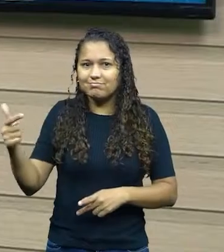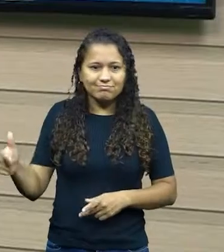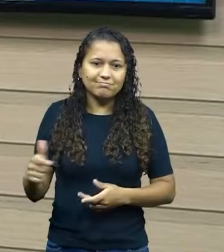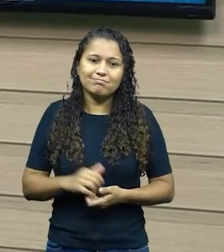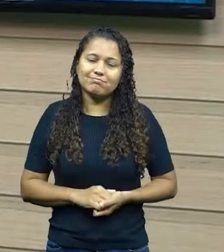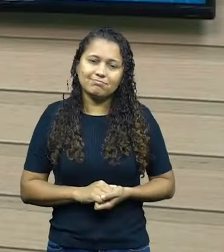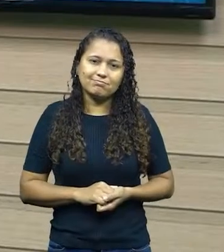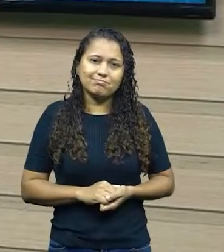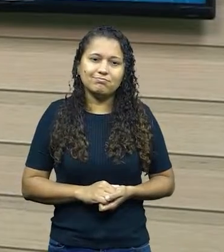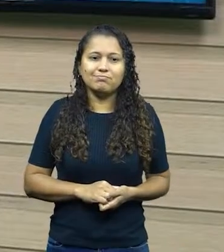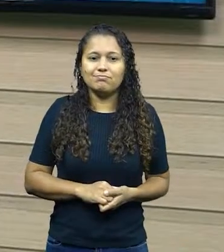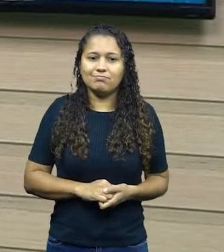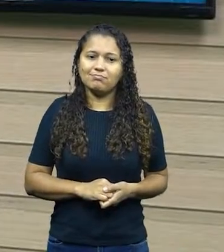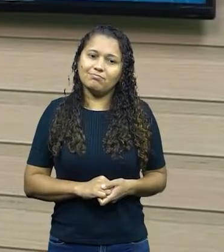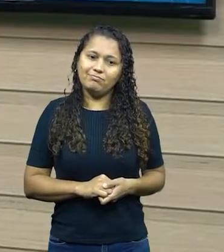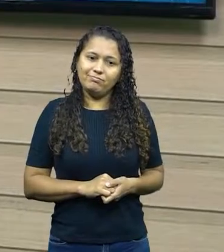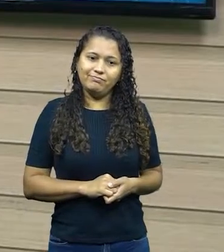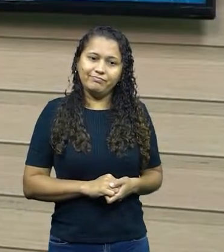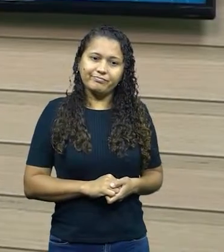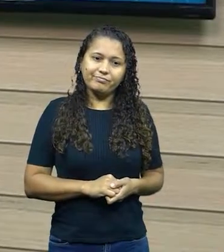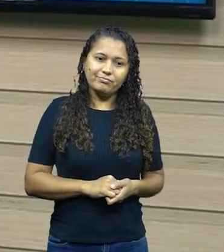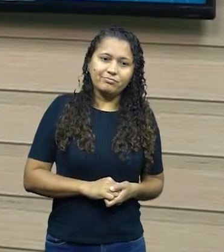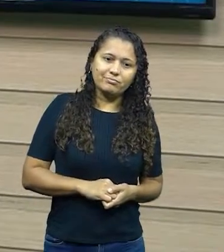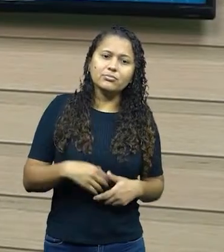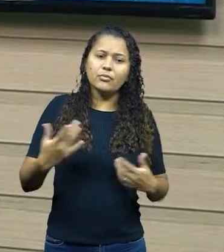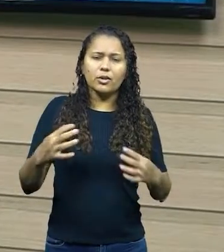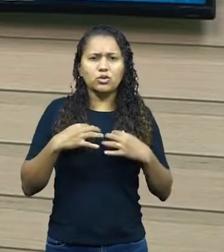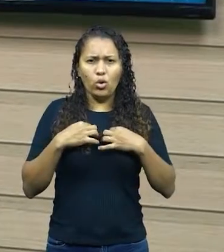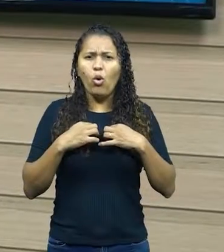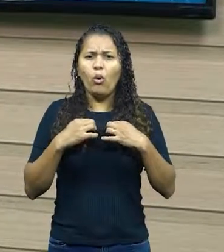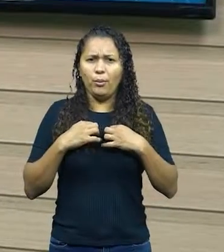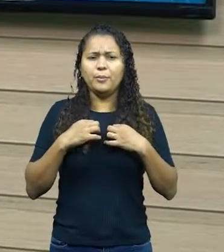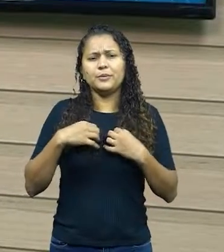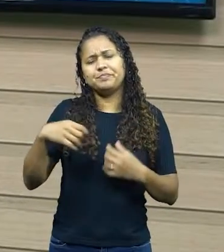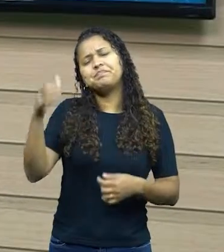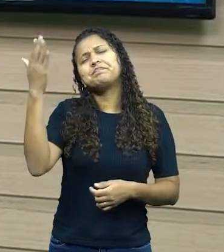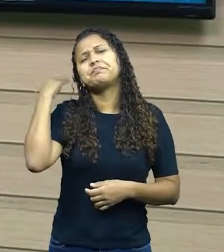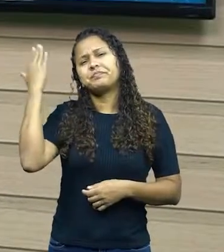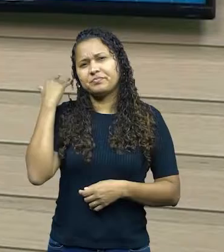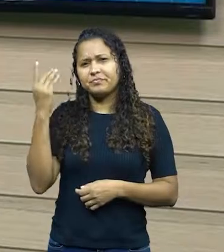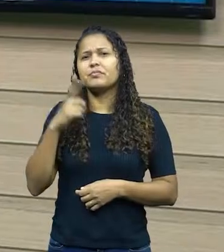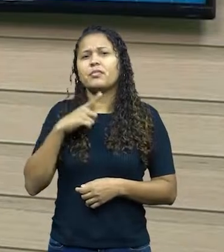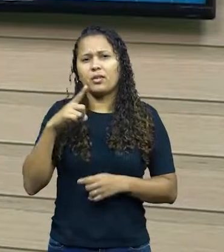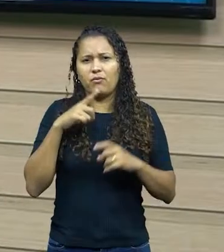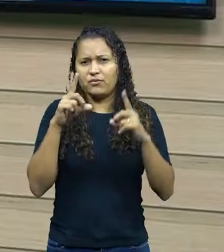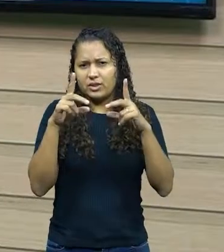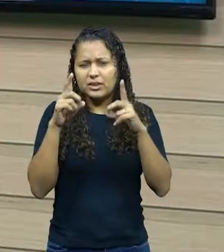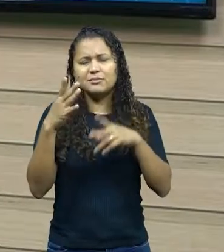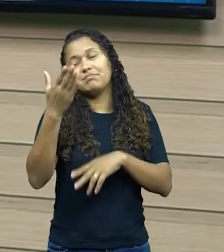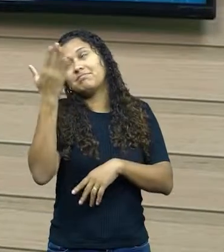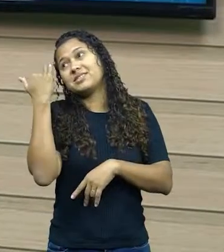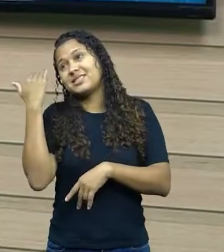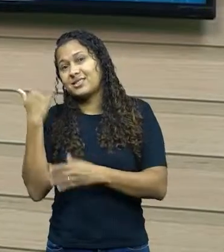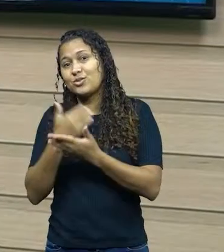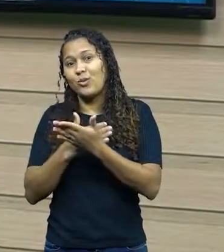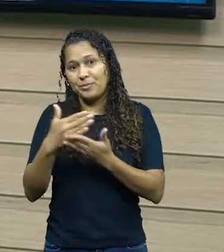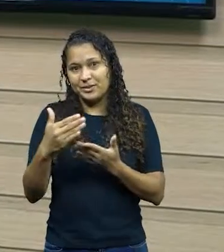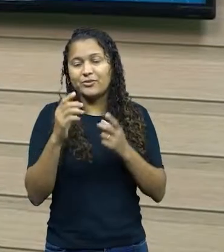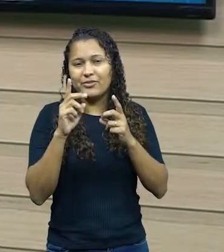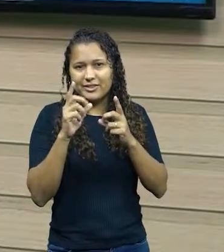qualidade. Isso se falando de tecido, que foi uma das primeiras mercadorias que começaram a